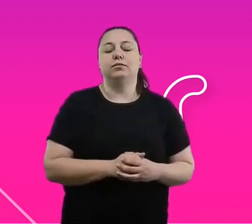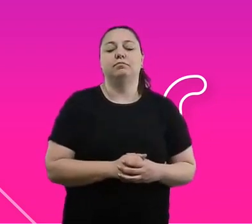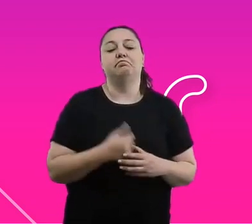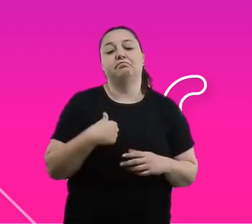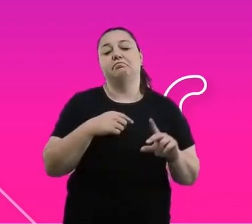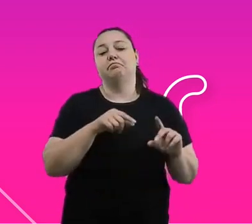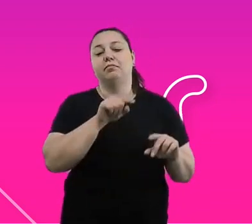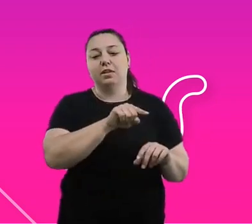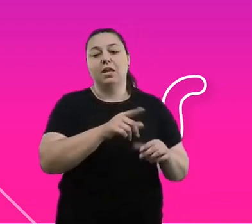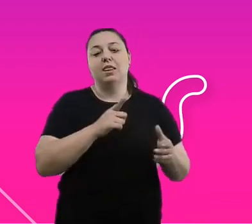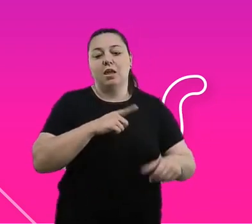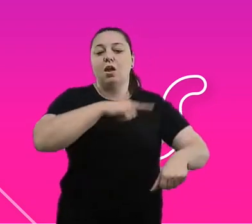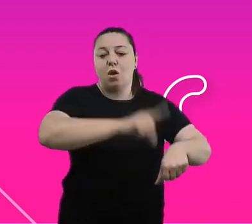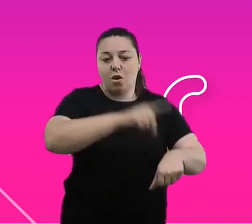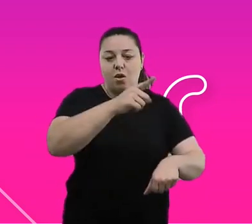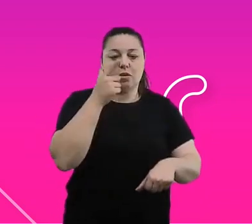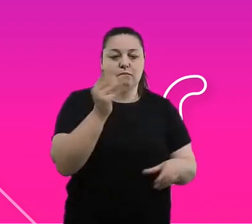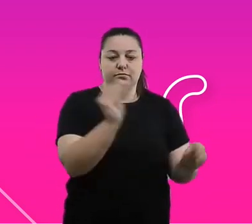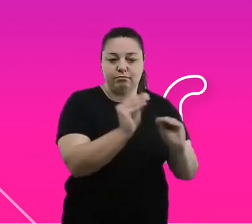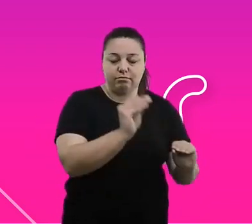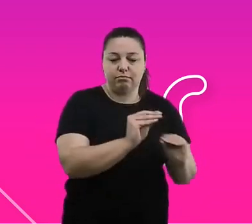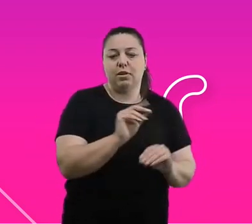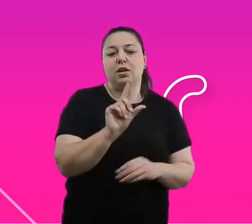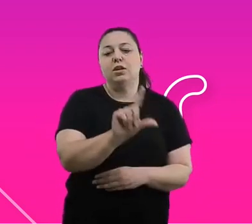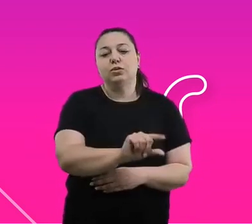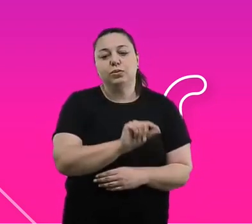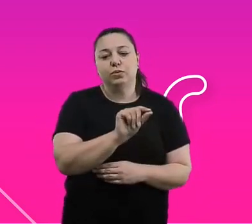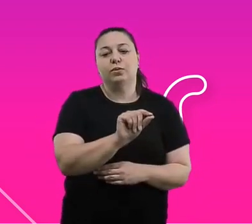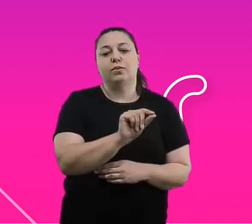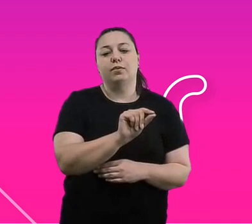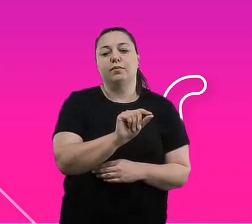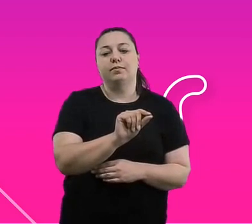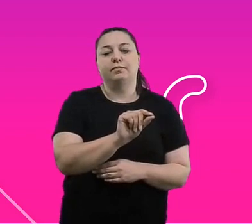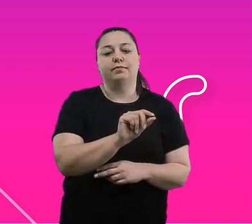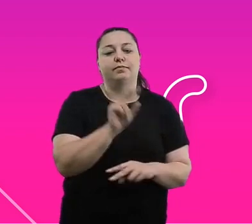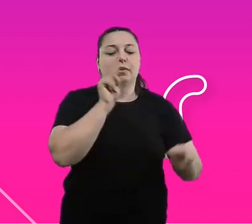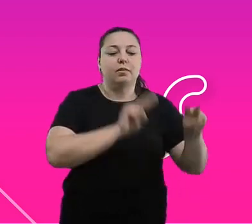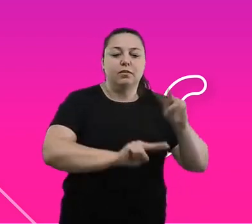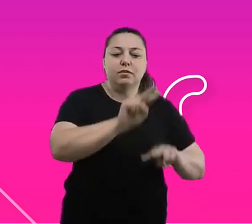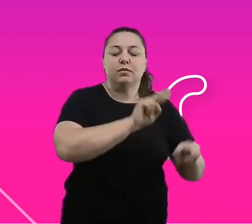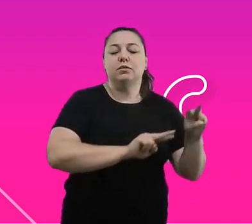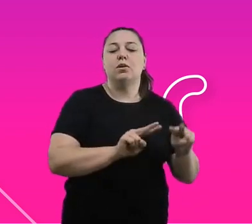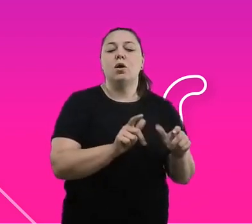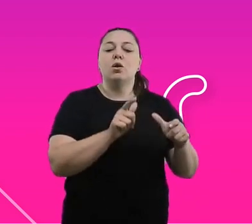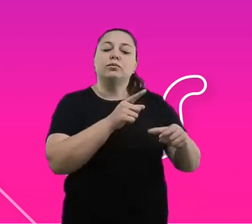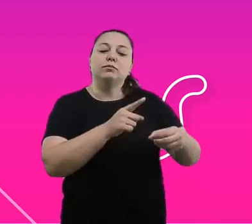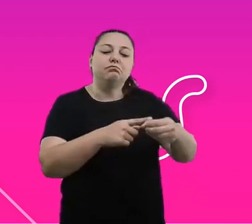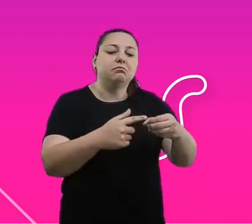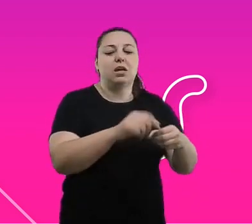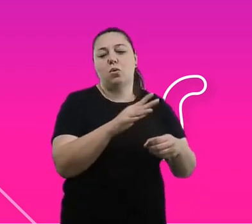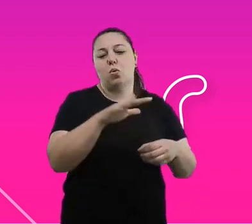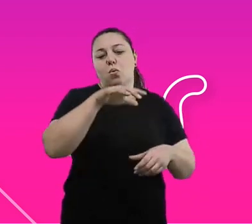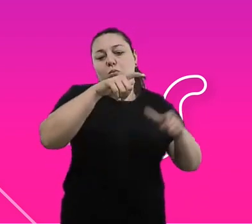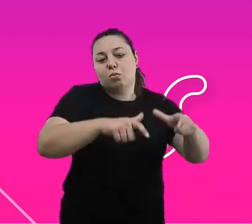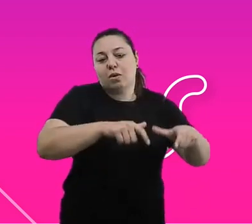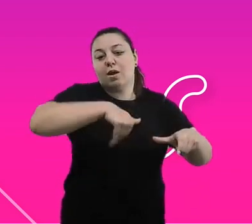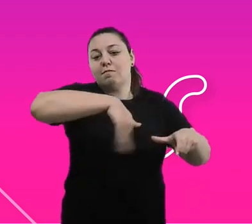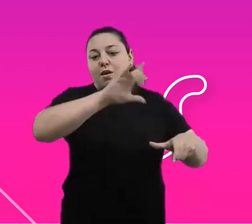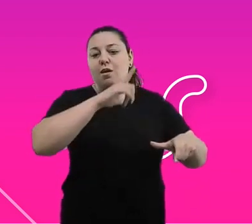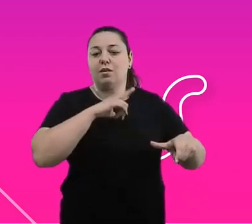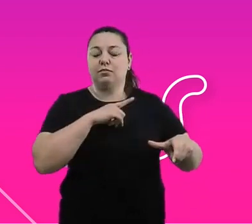eles? Aqui é um exemplo do painel do Power BI que nós geramos, né? Conectamos, os dados vão extraídos direto para a nuvem e o Power BI busca esses dados